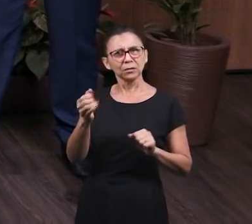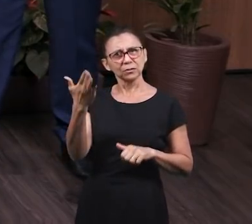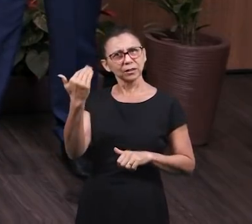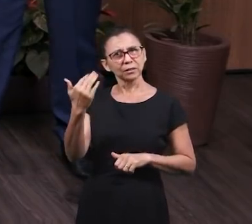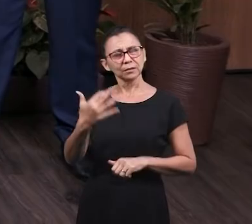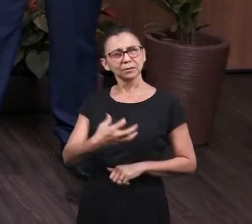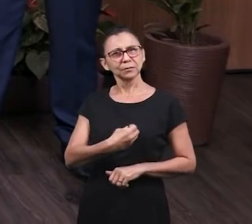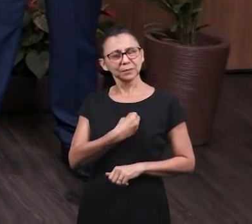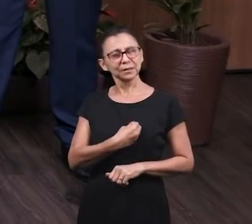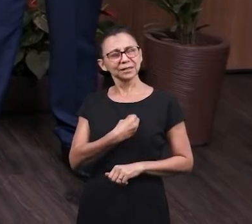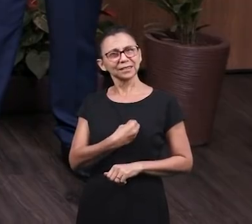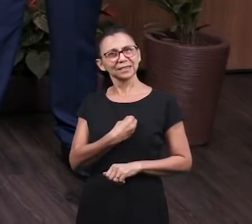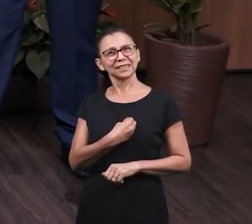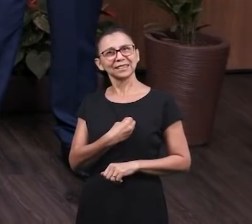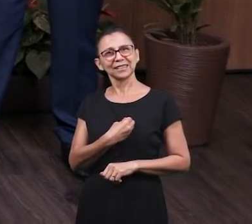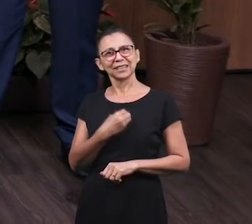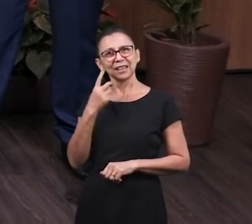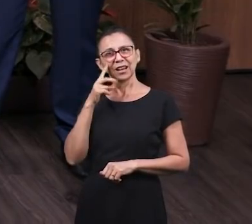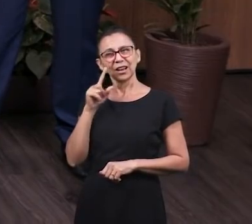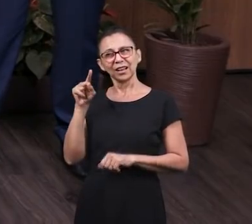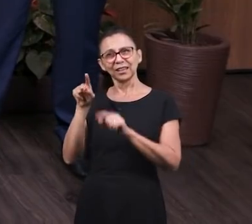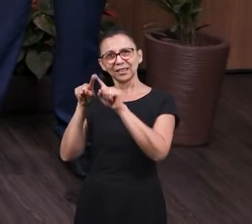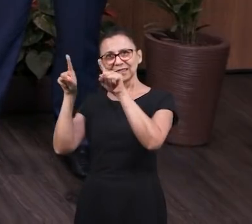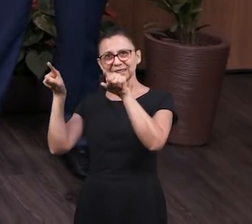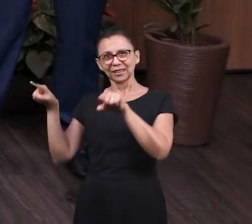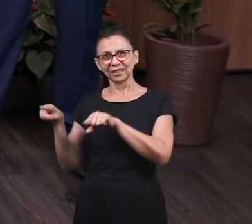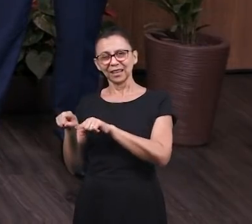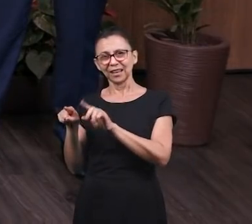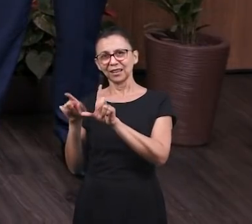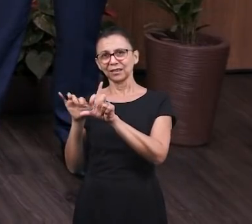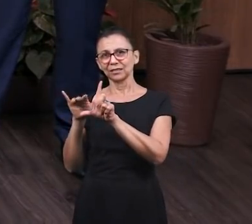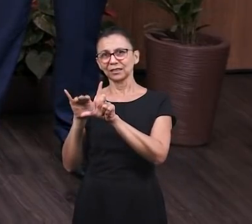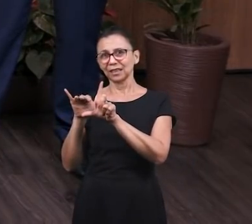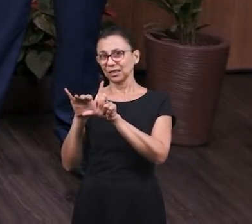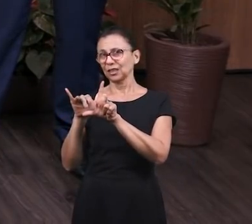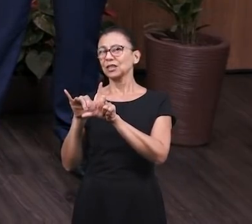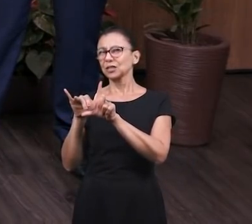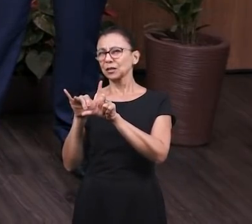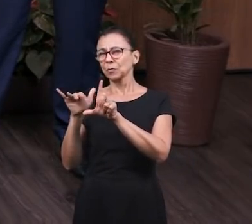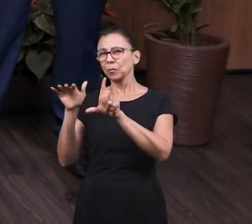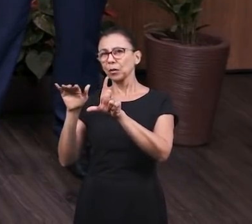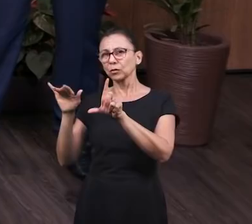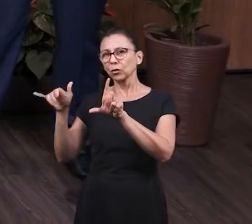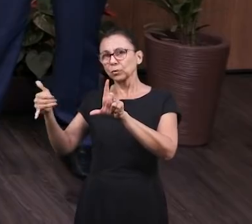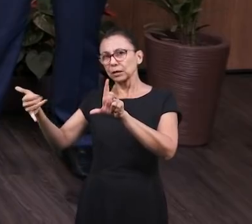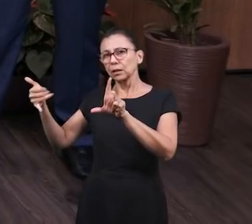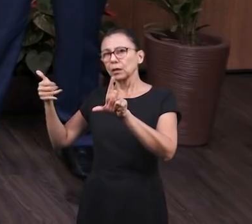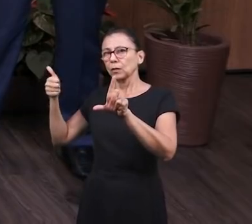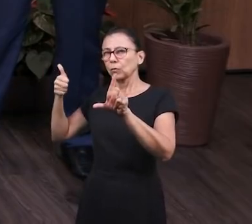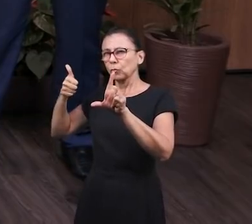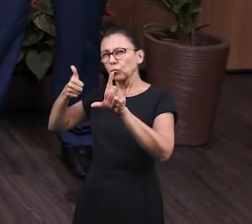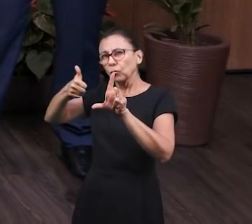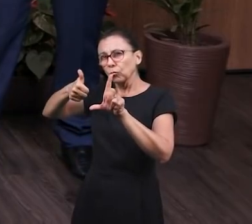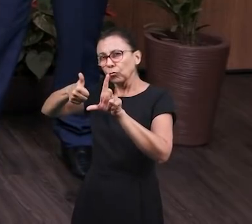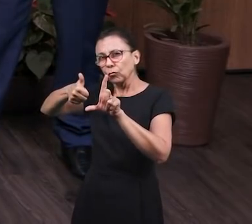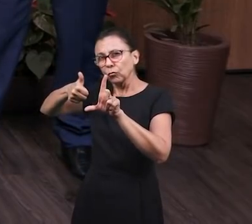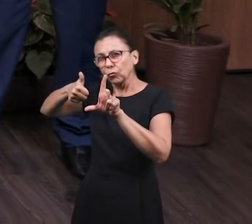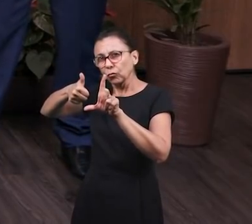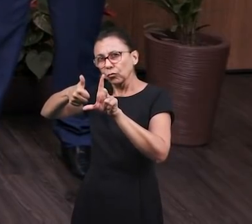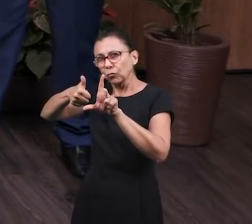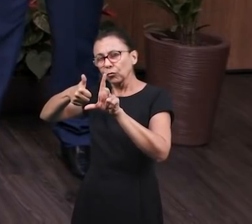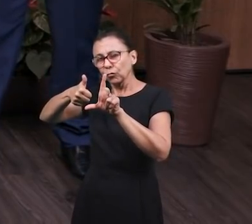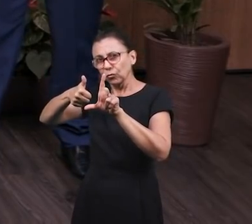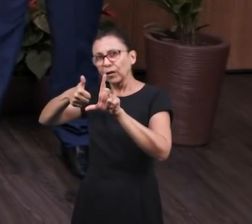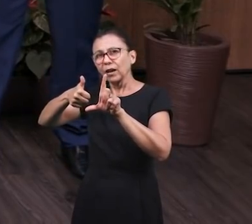pode participar. Está aparecendo na tela um QR Code. Você pode aproximar a câmera do seu